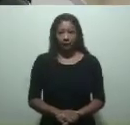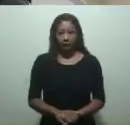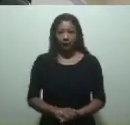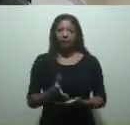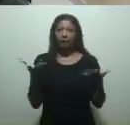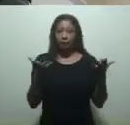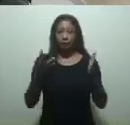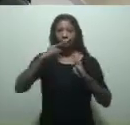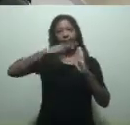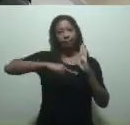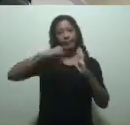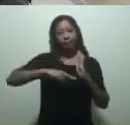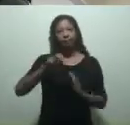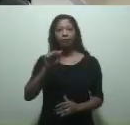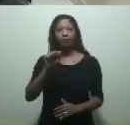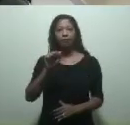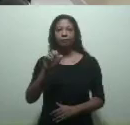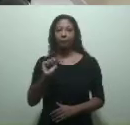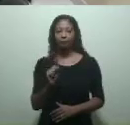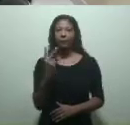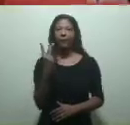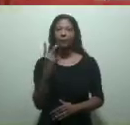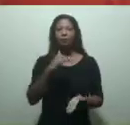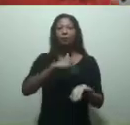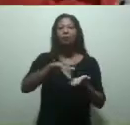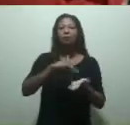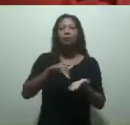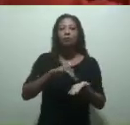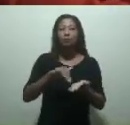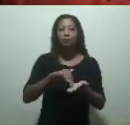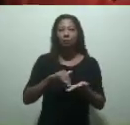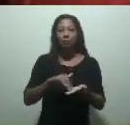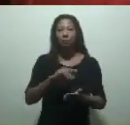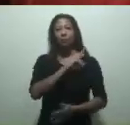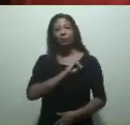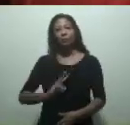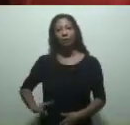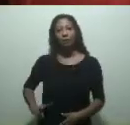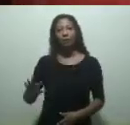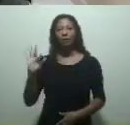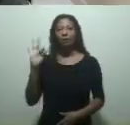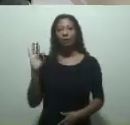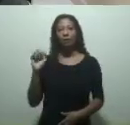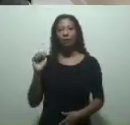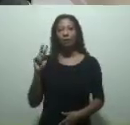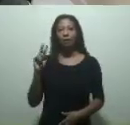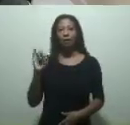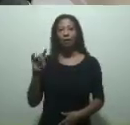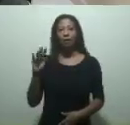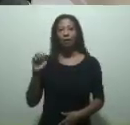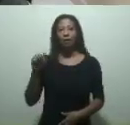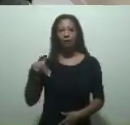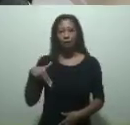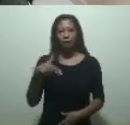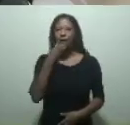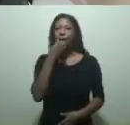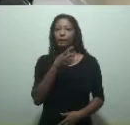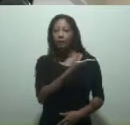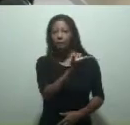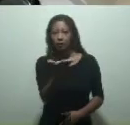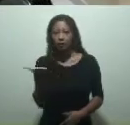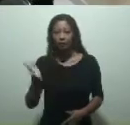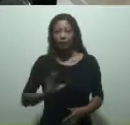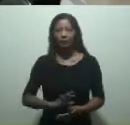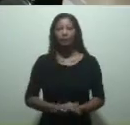Passamos a leitura da ata pela segunda secretária, vereadora Fátima Alves. Bom dia a